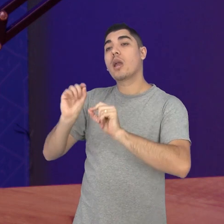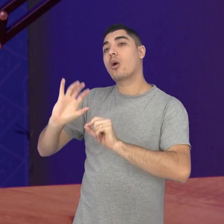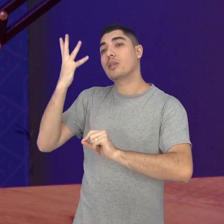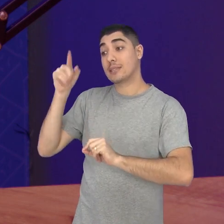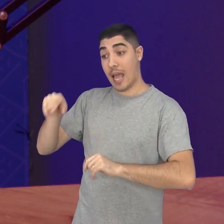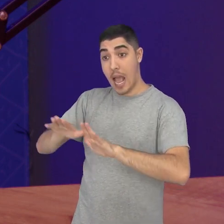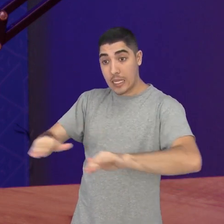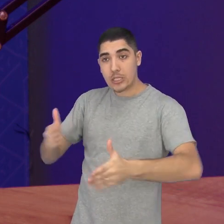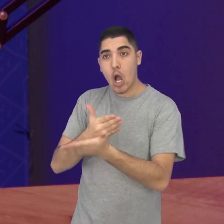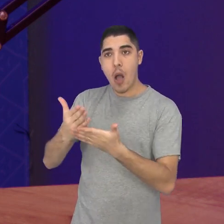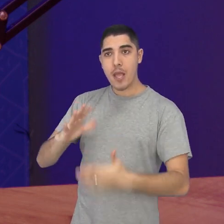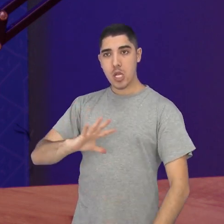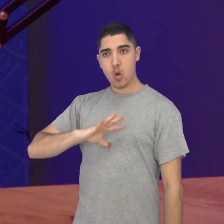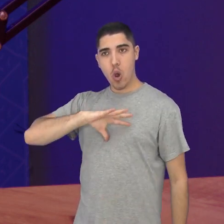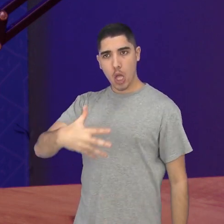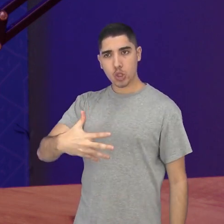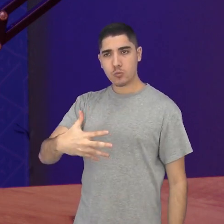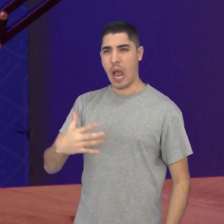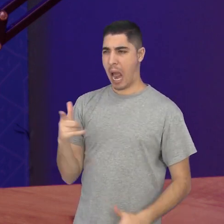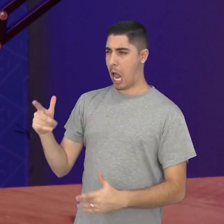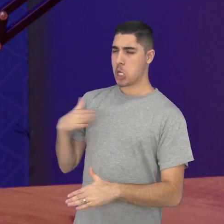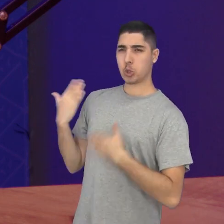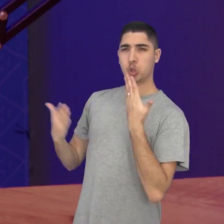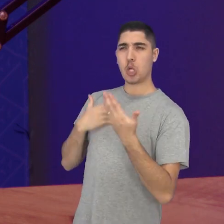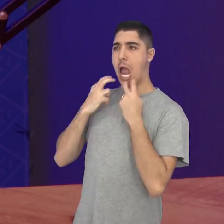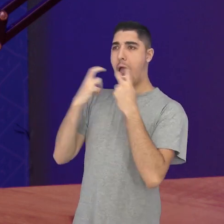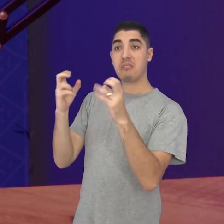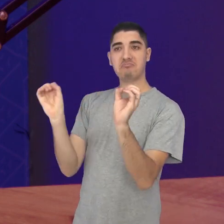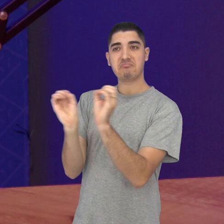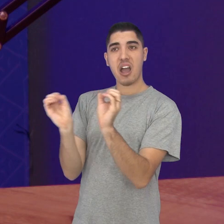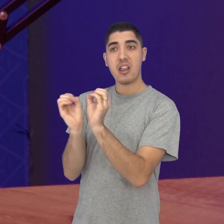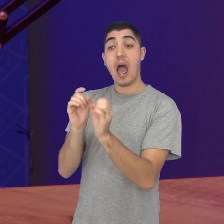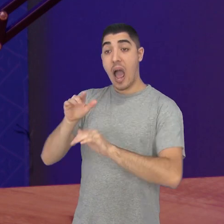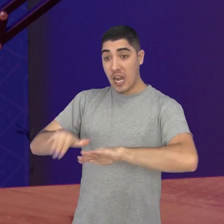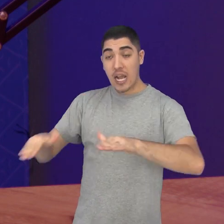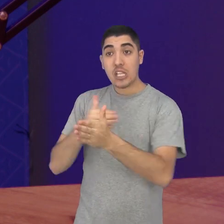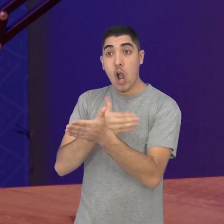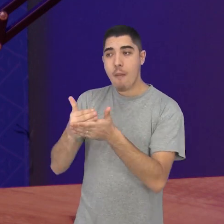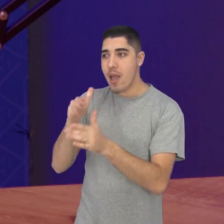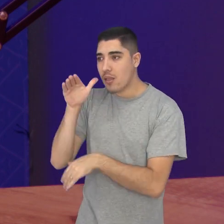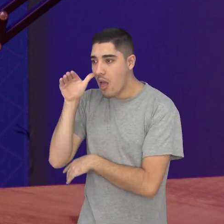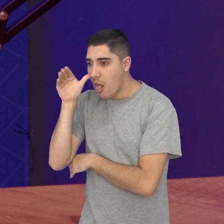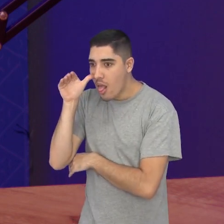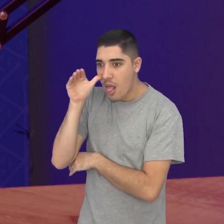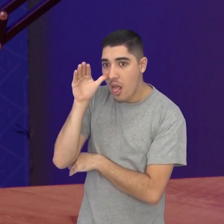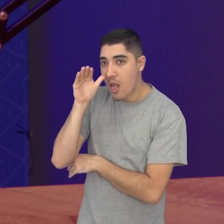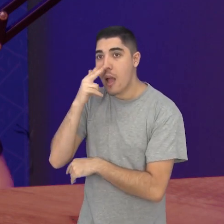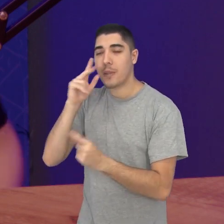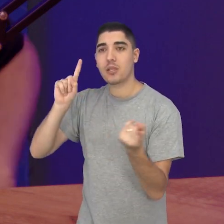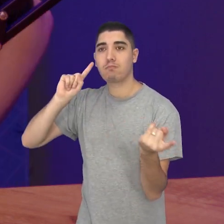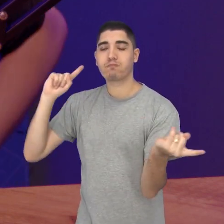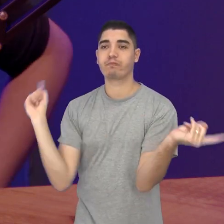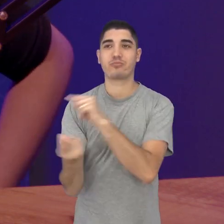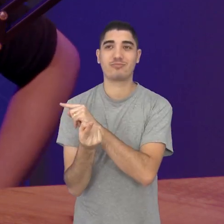começam a ficar corajosas demais e não se assustar mais tanto com os monstros, né, e até ficarem mais curiosas. Então, parece que o